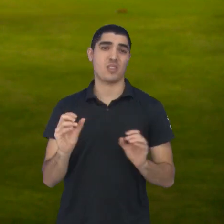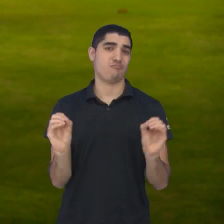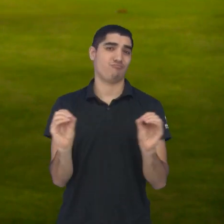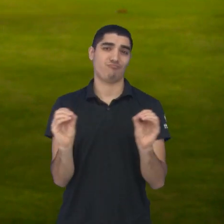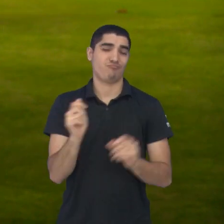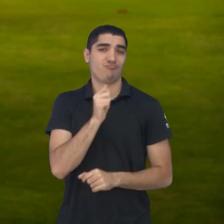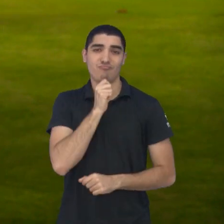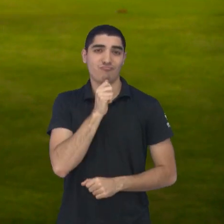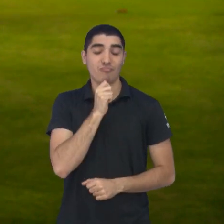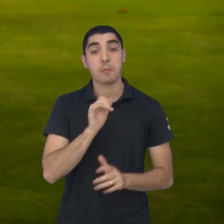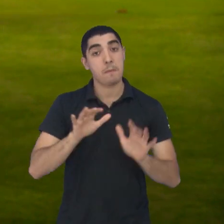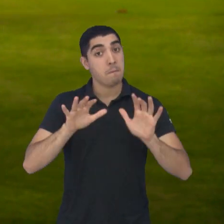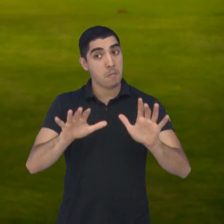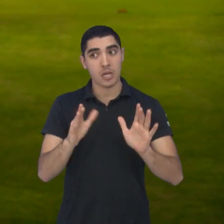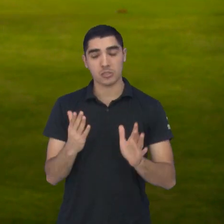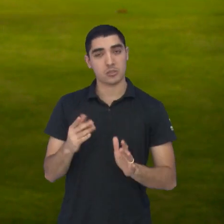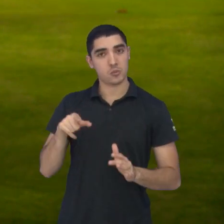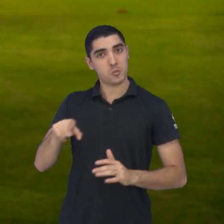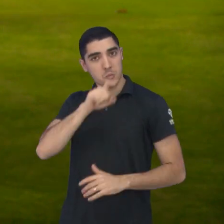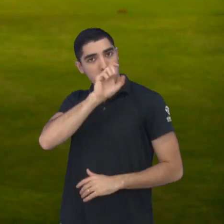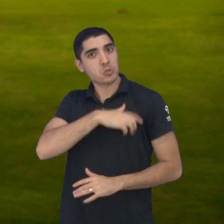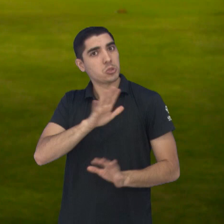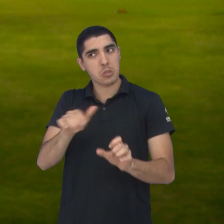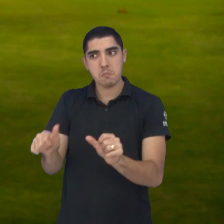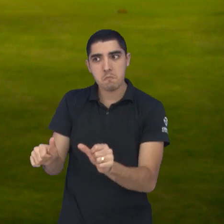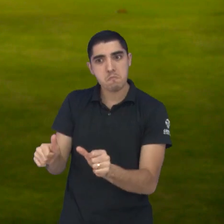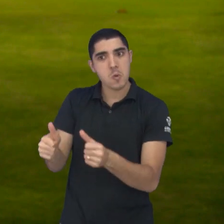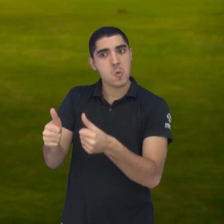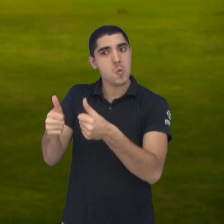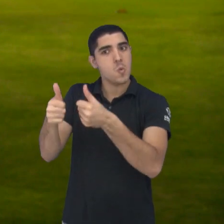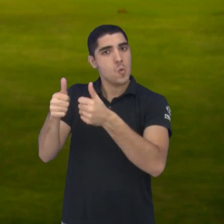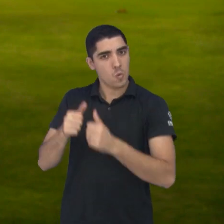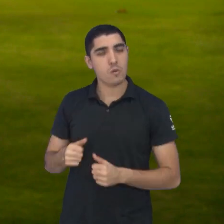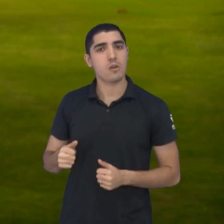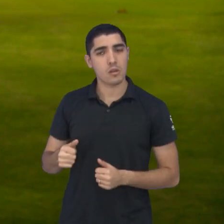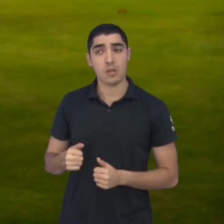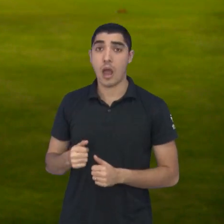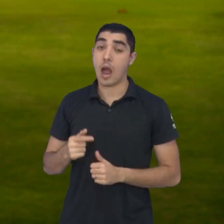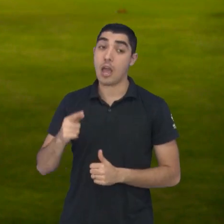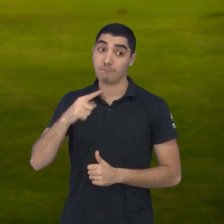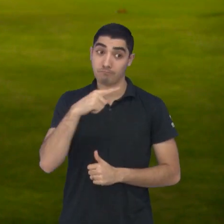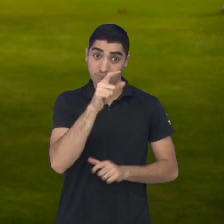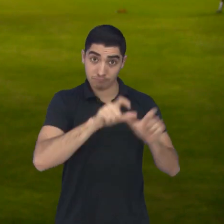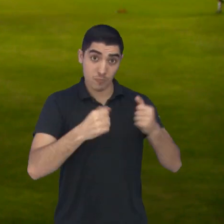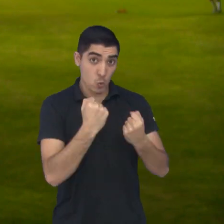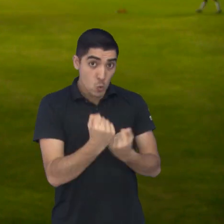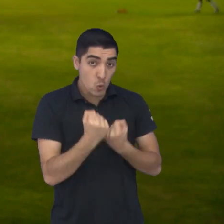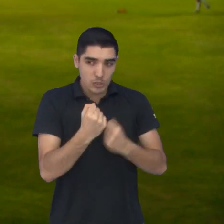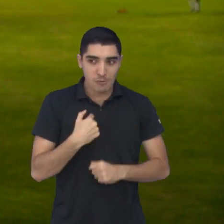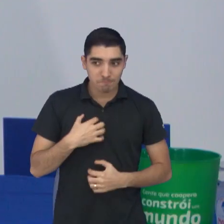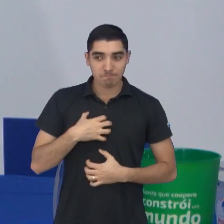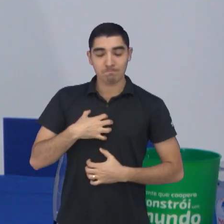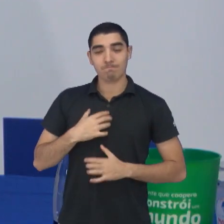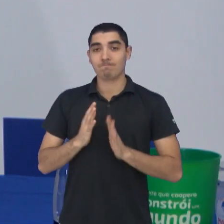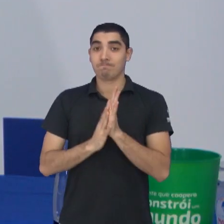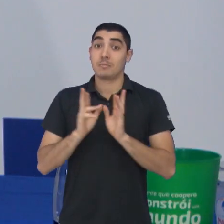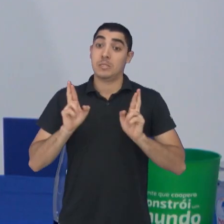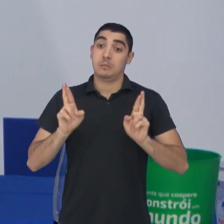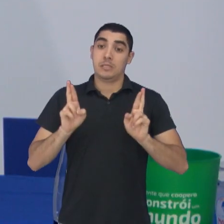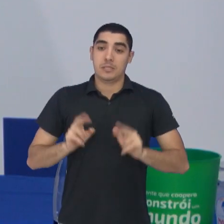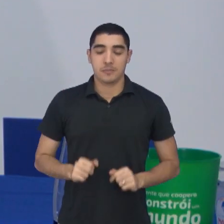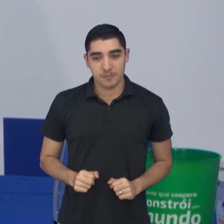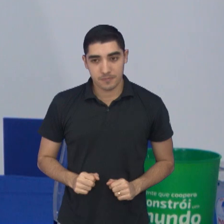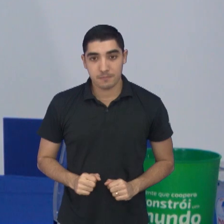hoje, o time apresentou um desempenho melhor e trouxe um pouco de esperança para o torcedor joseense. O que falta?